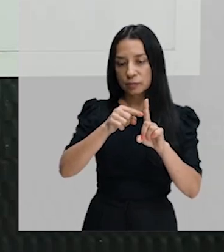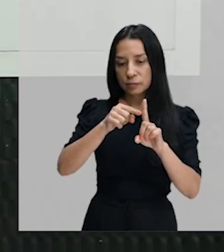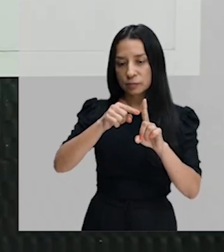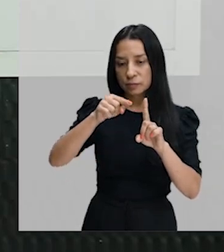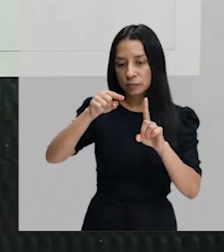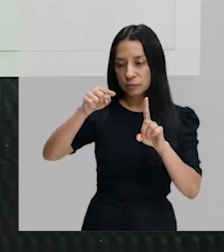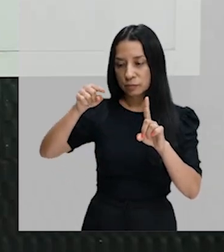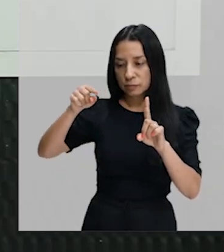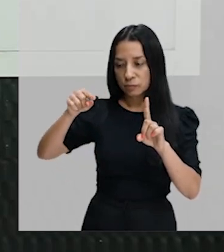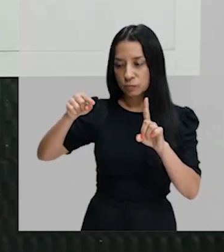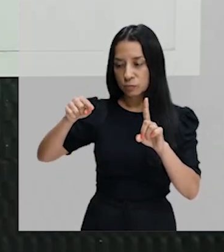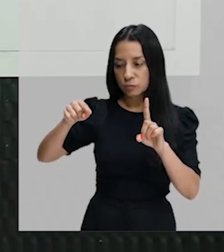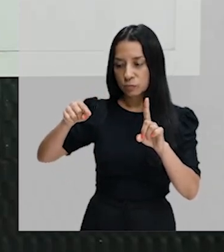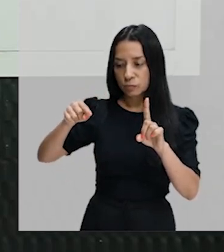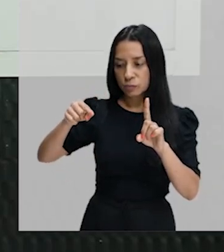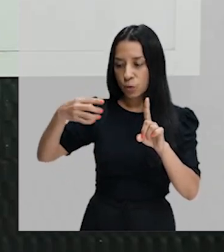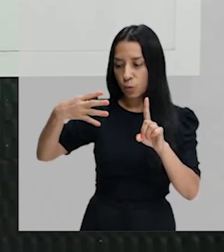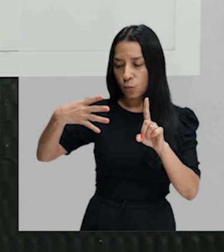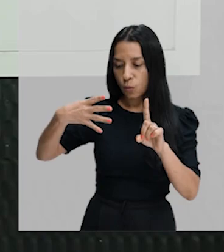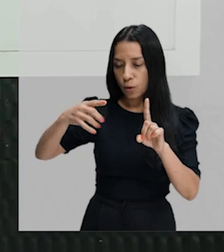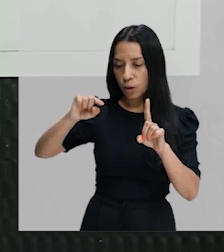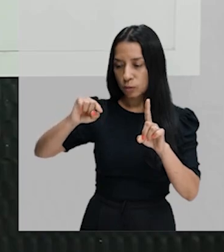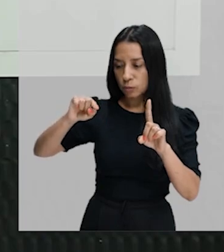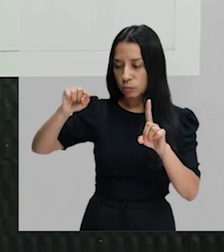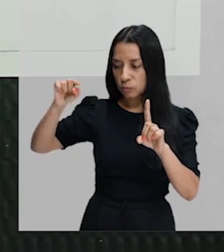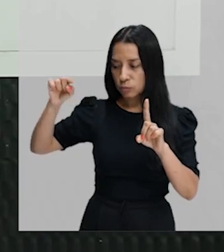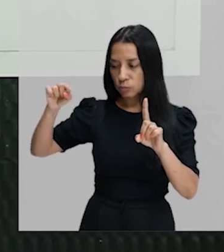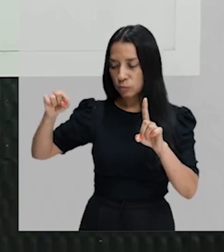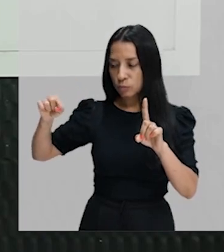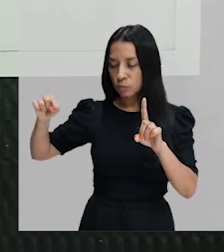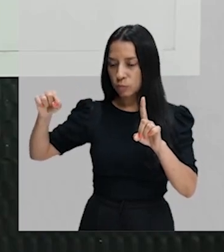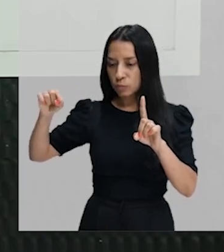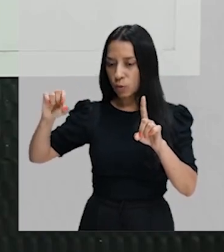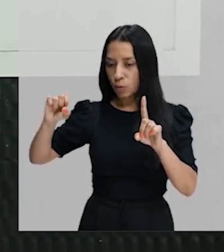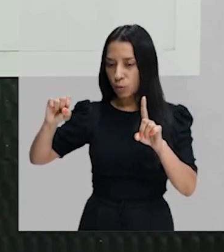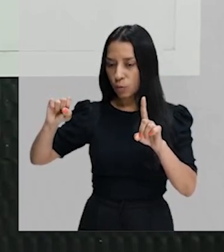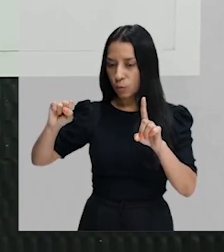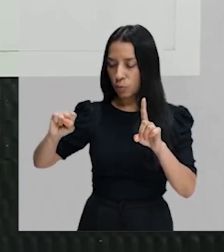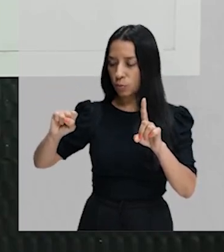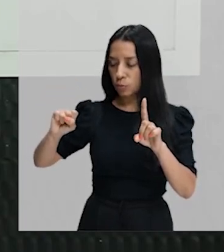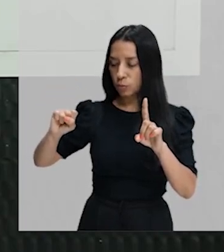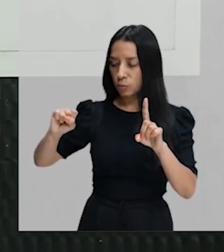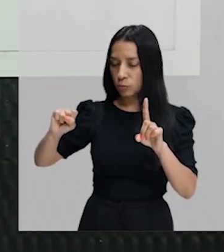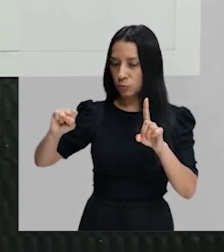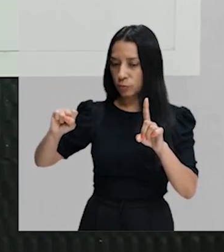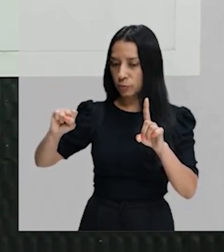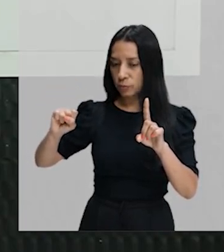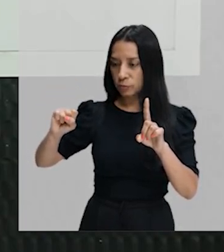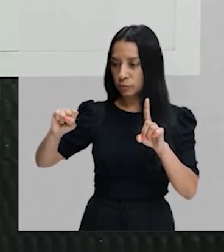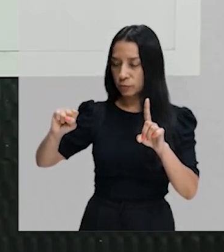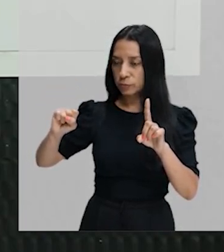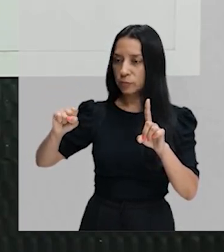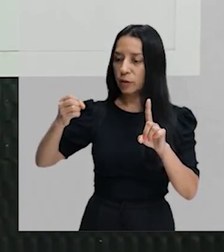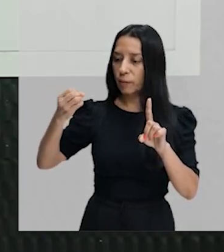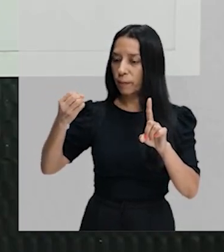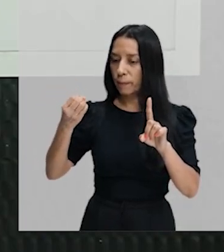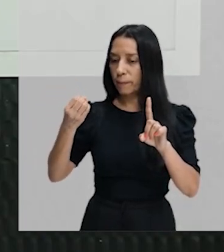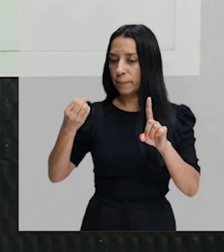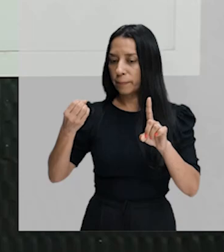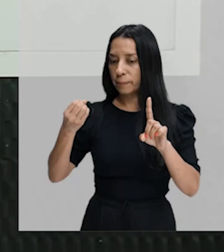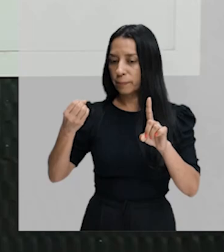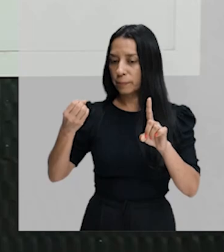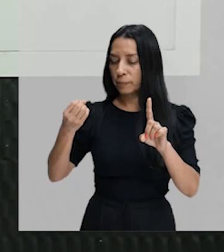volta a tocar no 8 cm só isso aqui já é já é o suficiente para a gente poder determinar